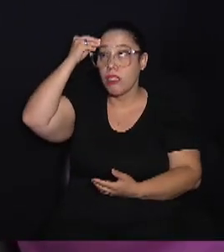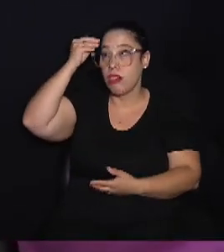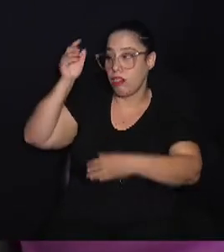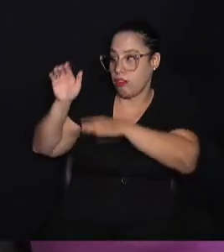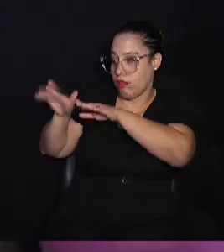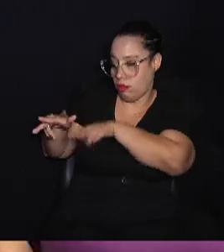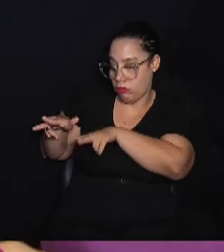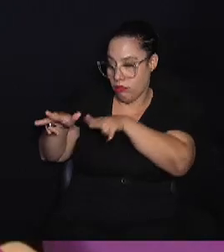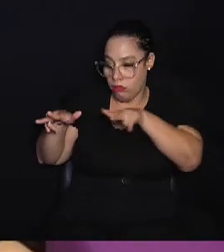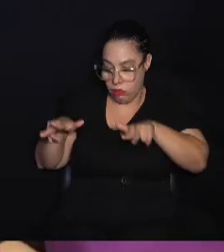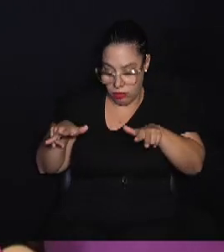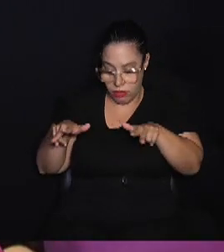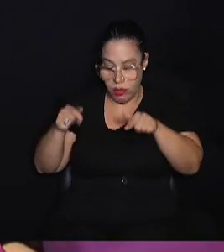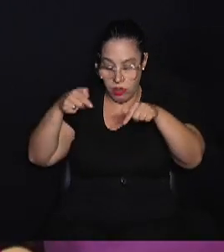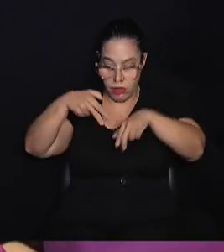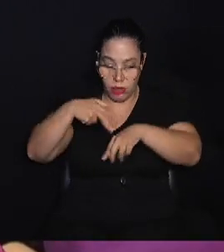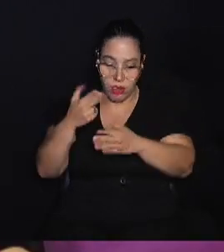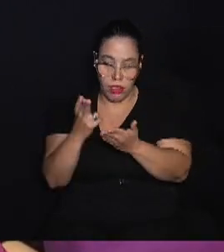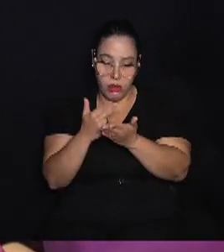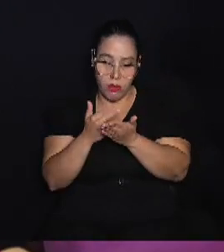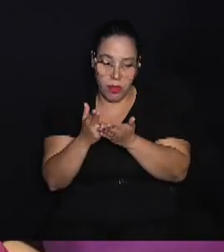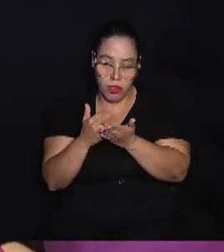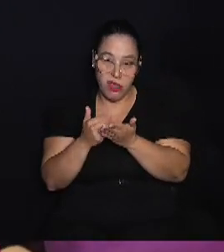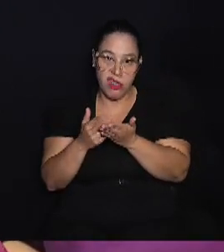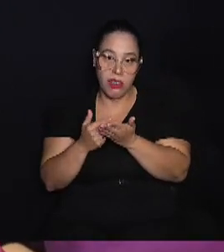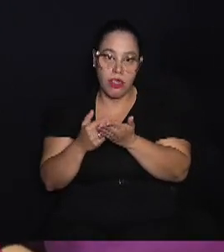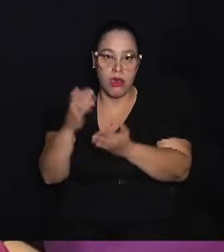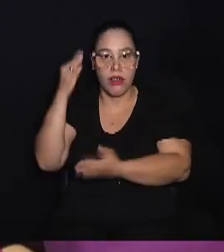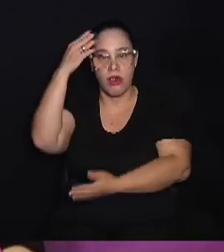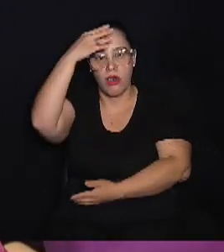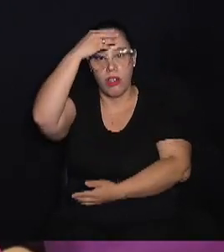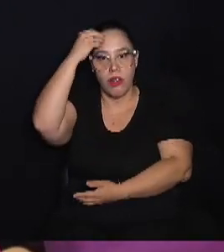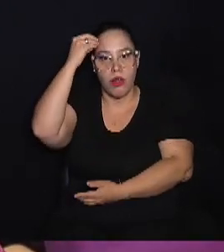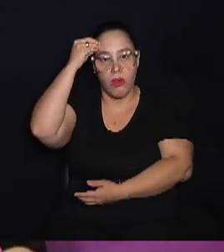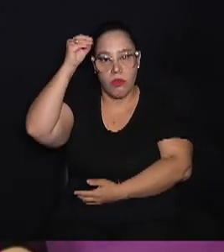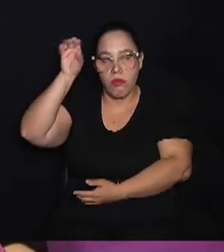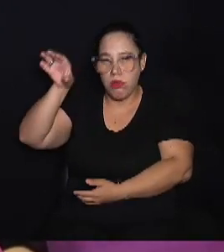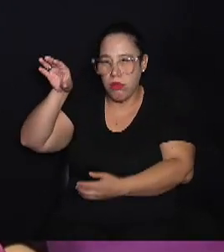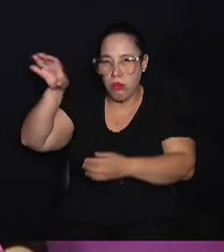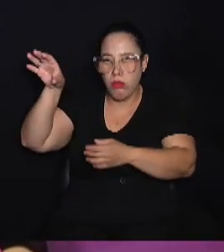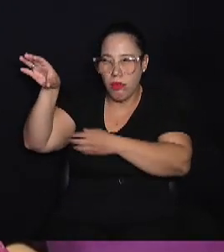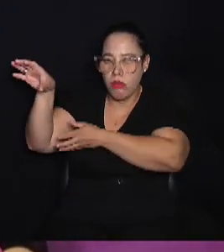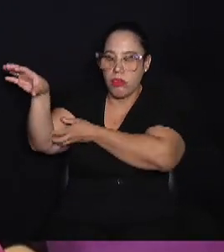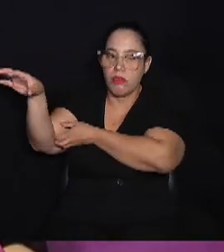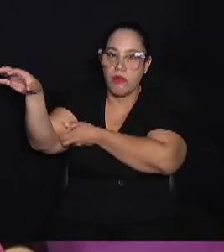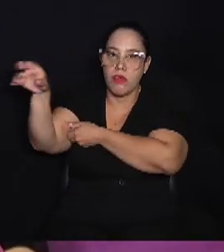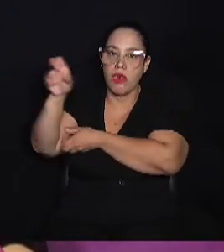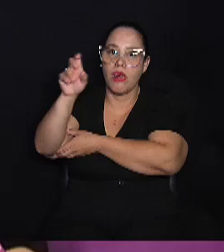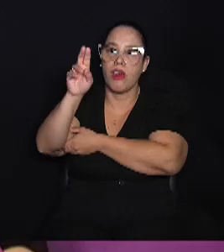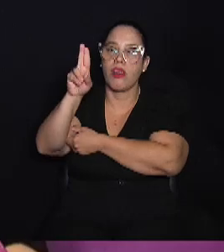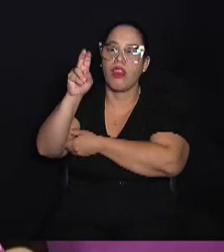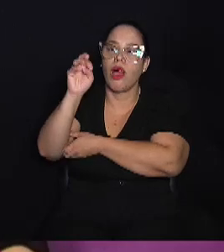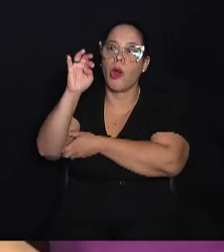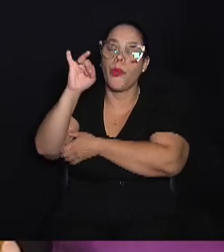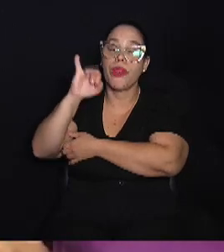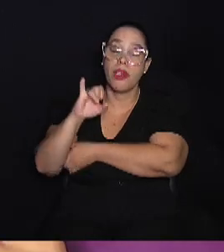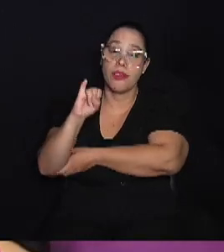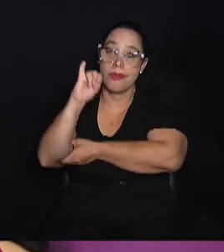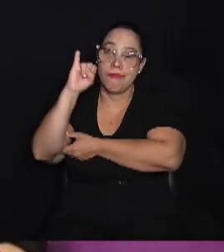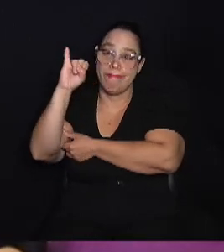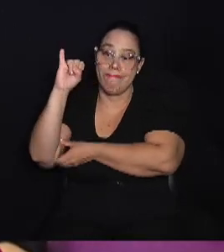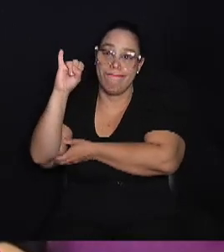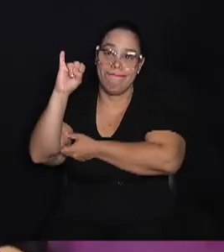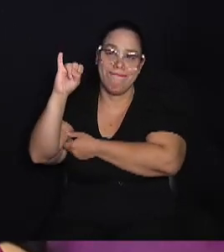lado, mas a gente estando aqui pintando, a gente consegue tirar um foco um pouco de lá de dentro da UTI, que é